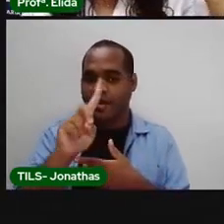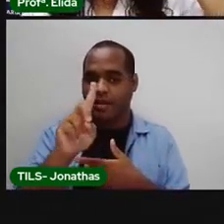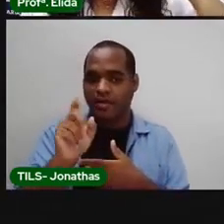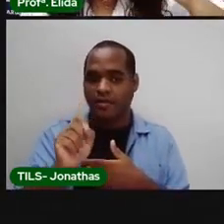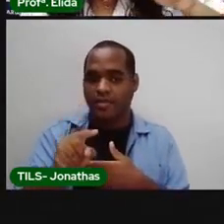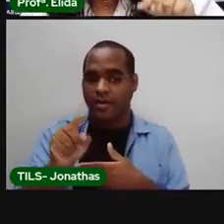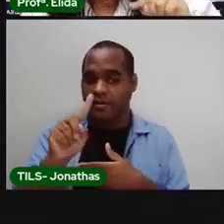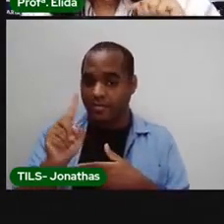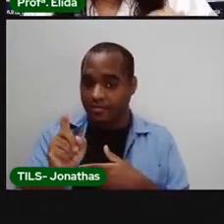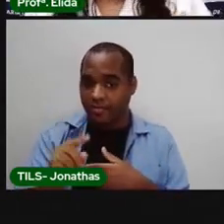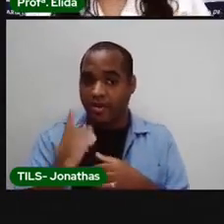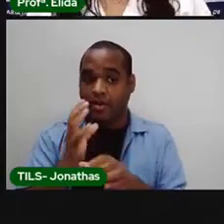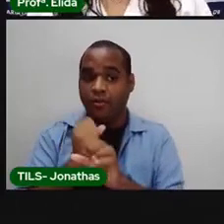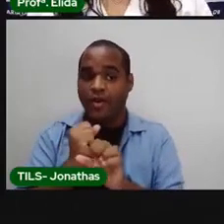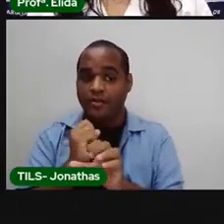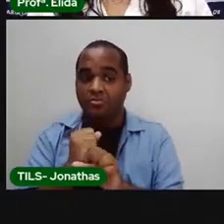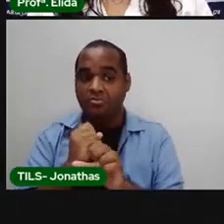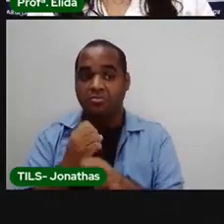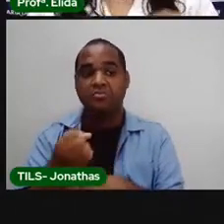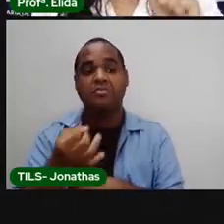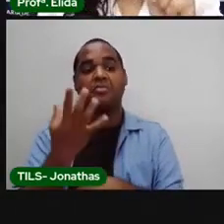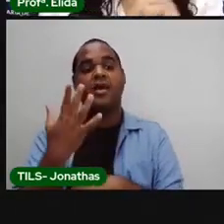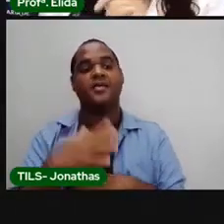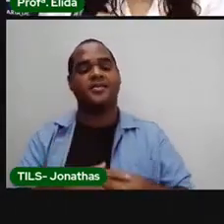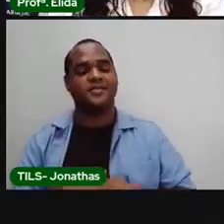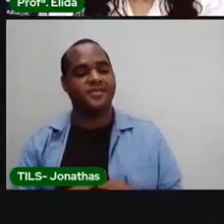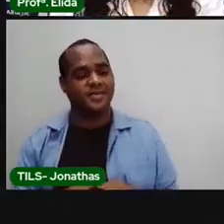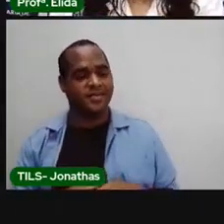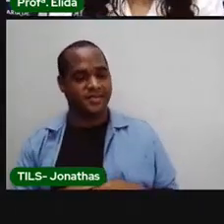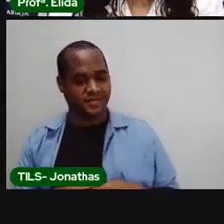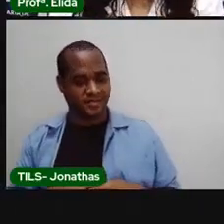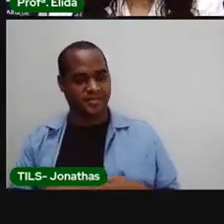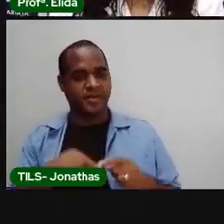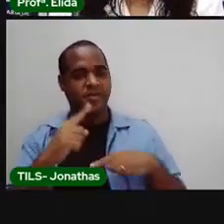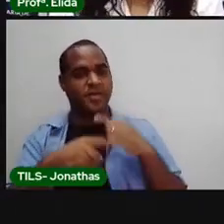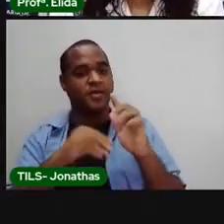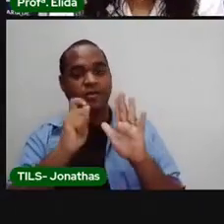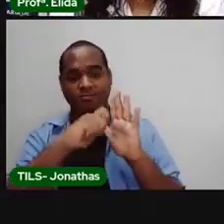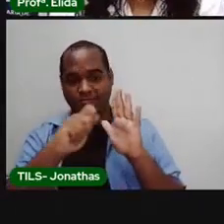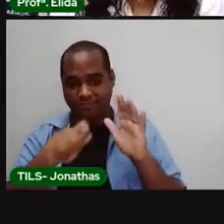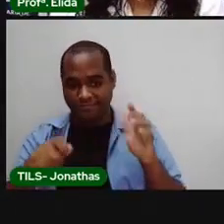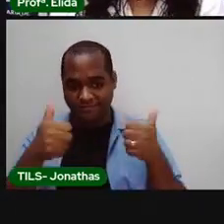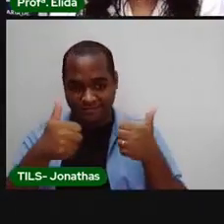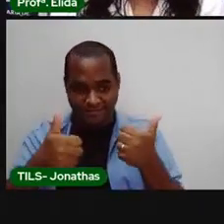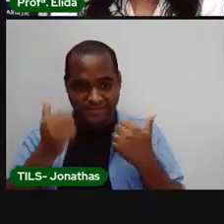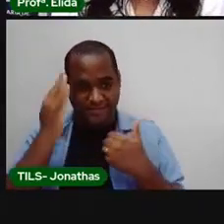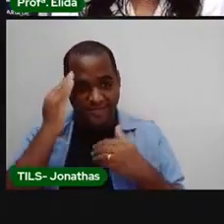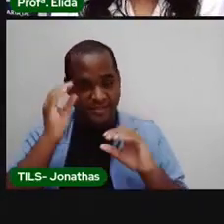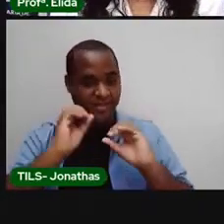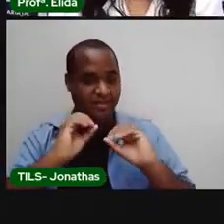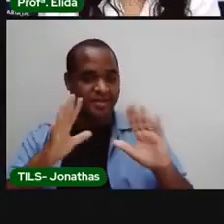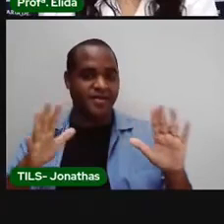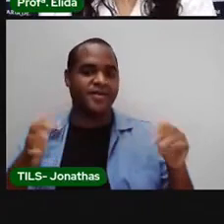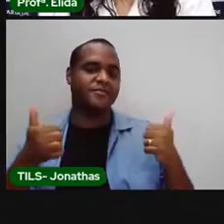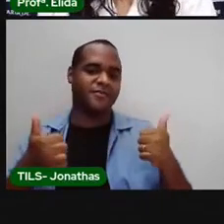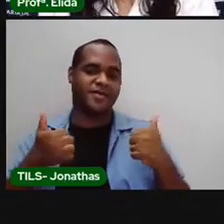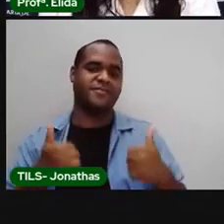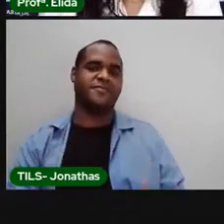quantas vezes teve uma pergunta e vai escrever aqui. Entendeu? Muito